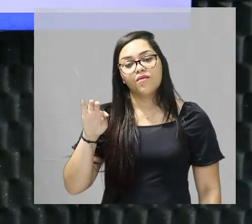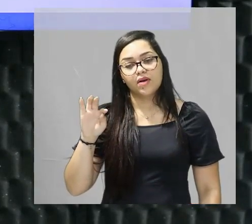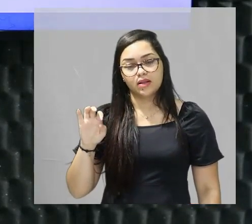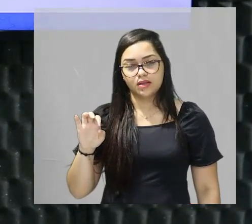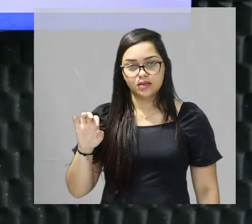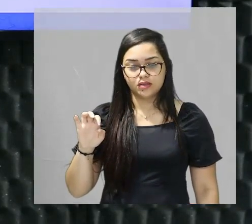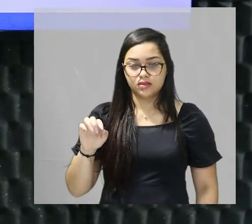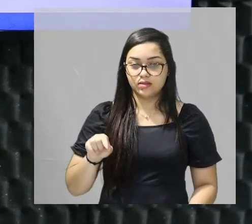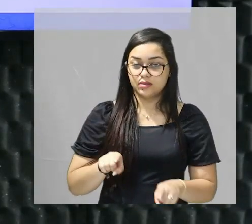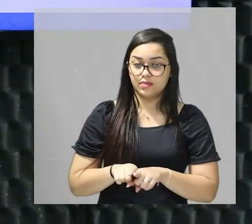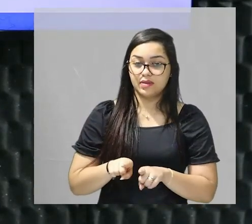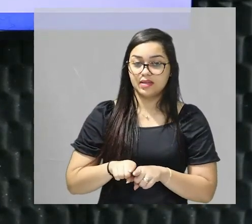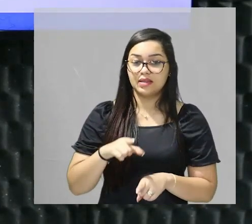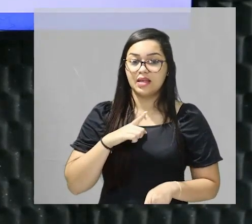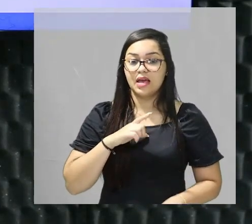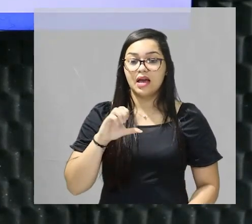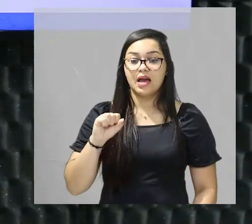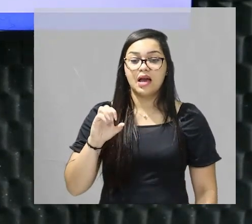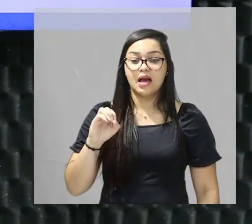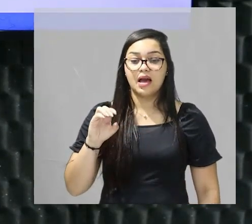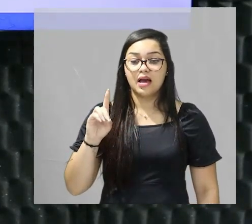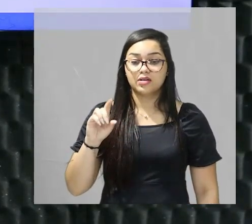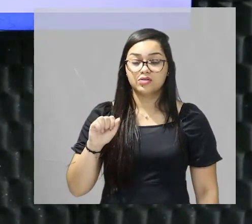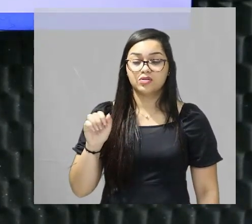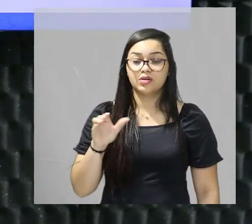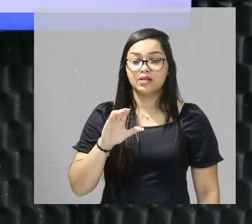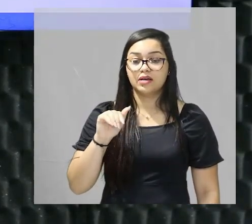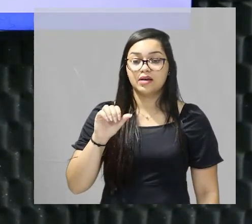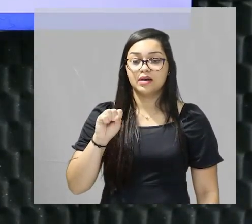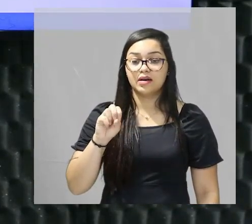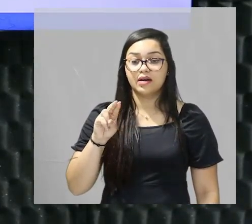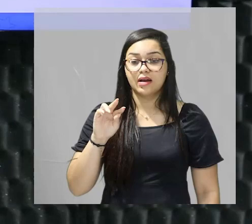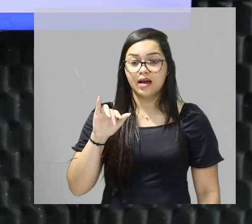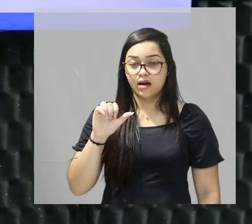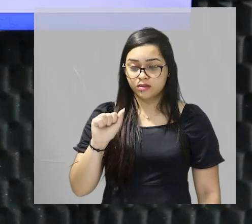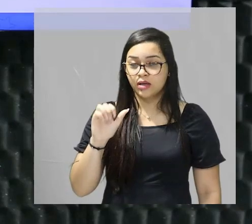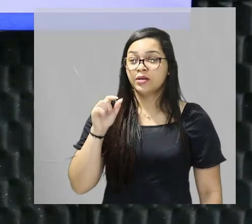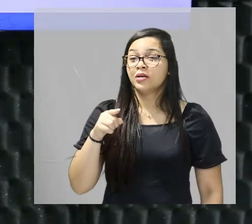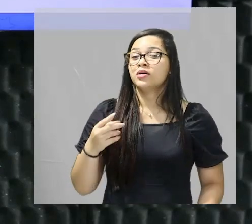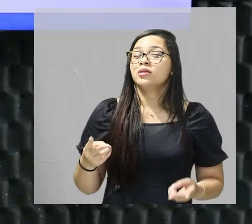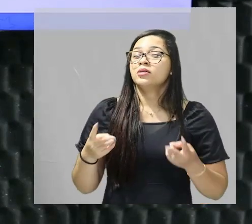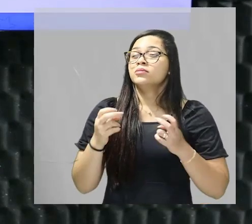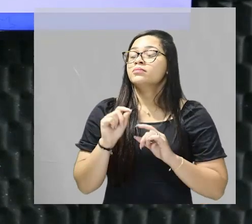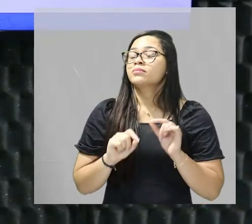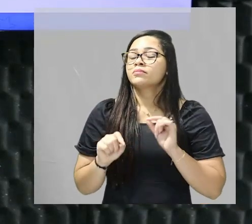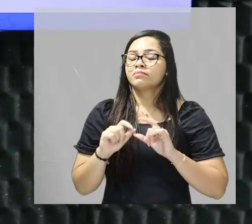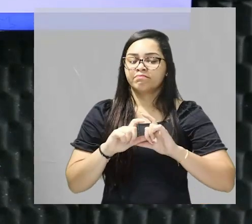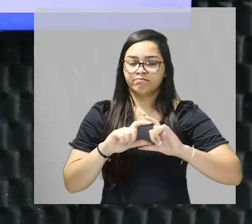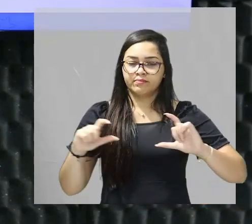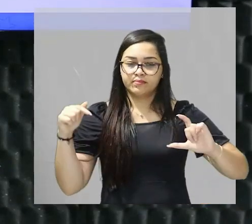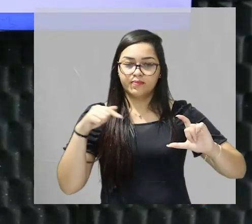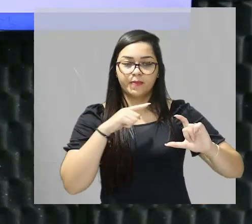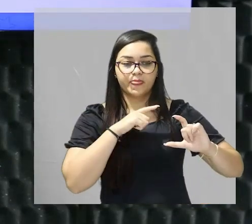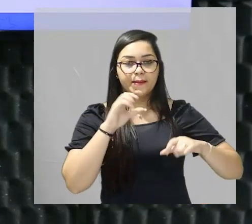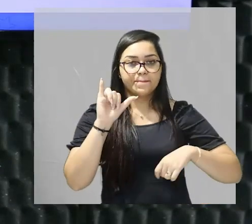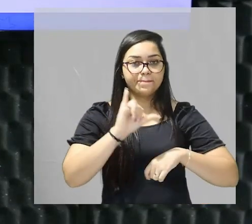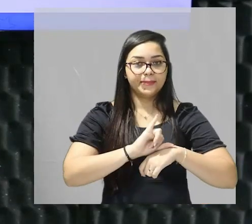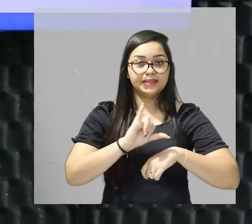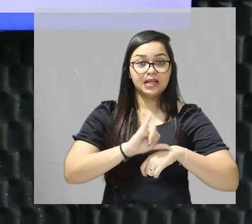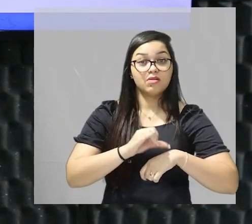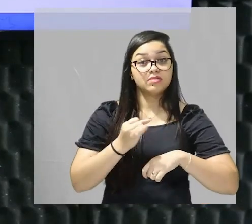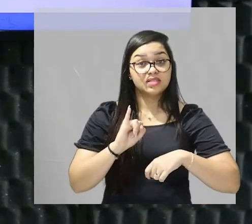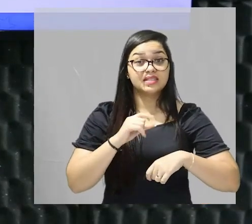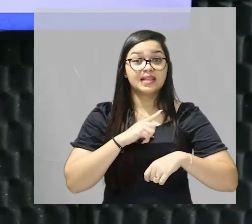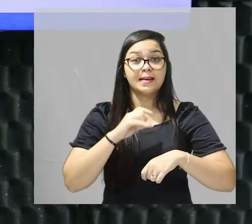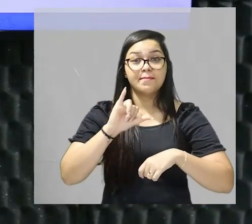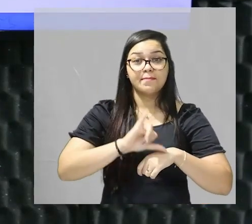Soda cáustica é o hidróxido de sódio. O hidróxido de sódio, você observa na fórmula, nós temos um metal. Se nós temos um